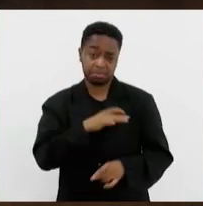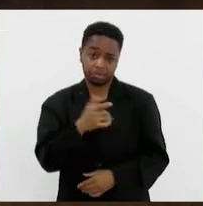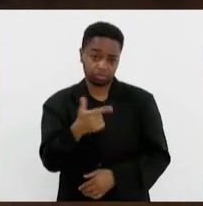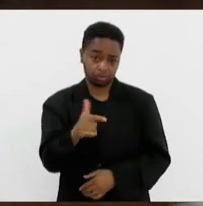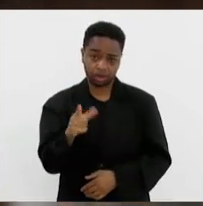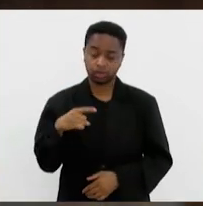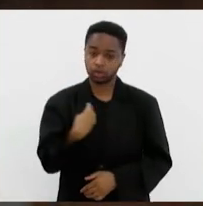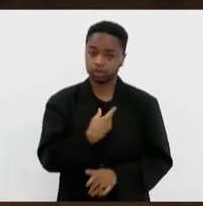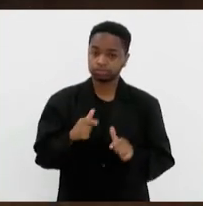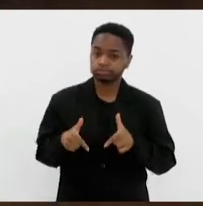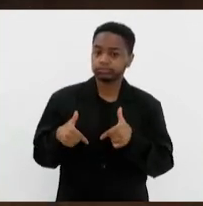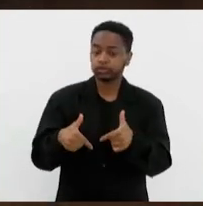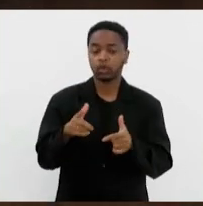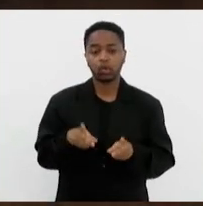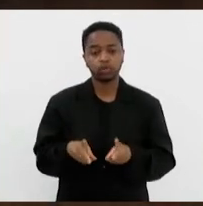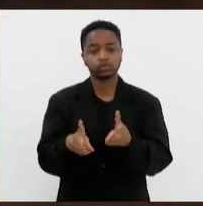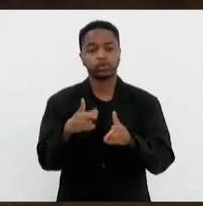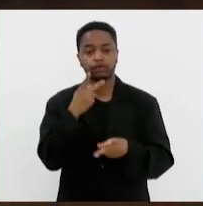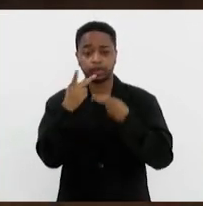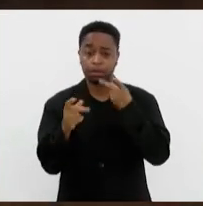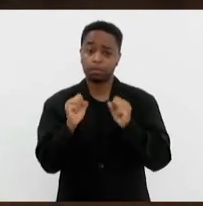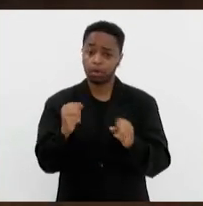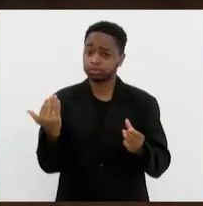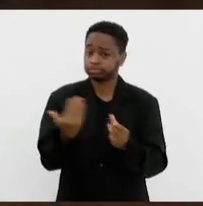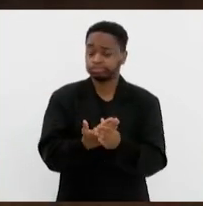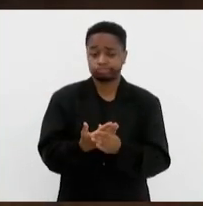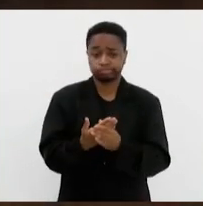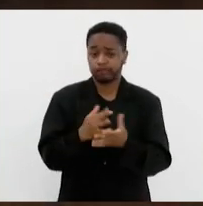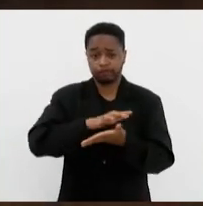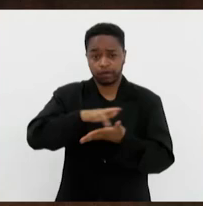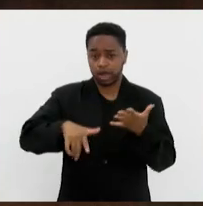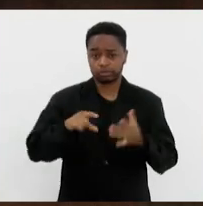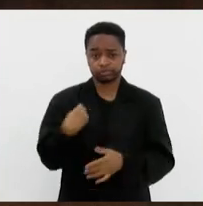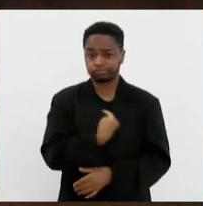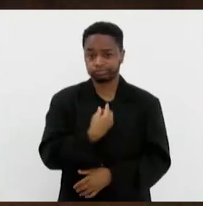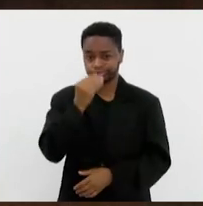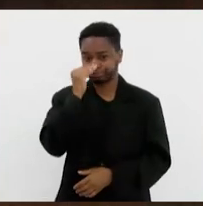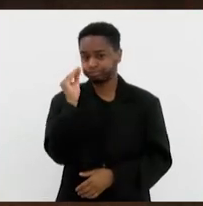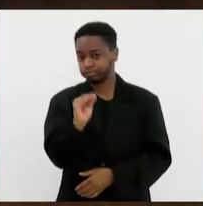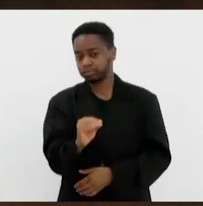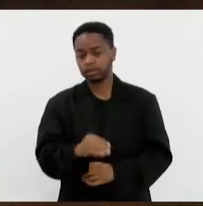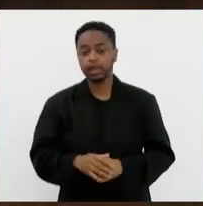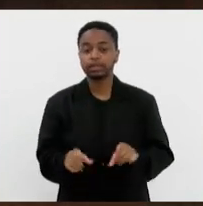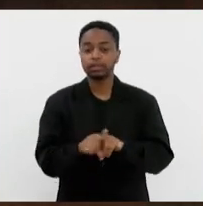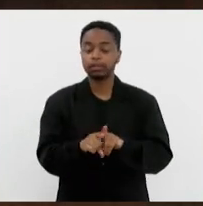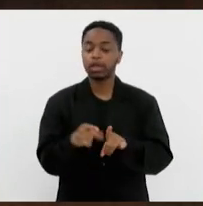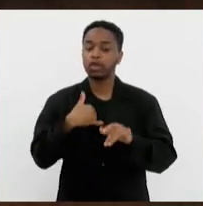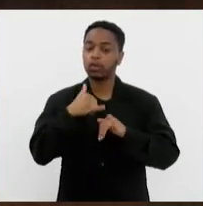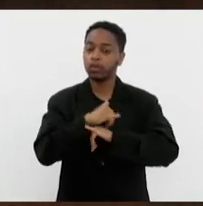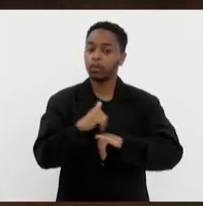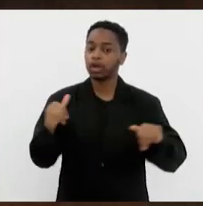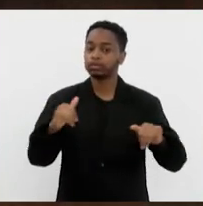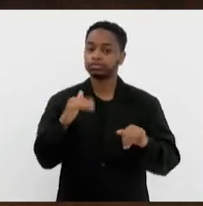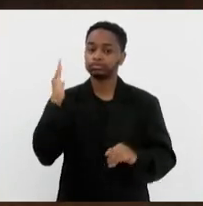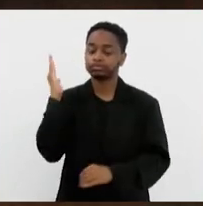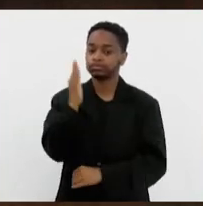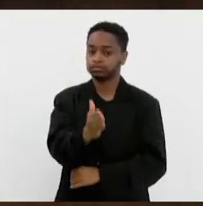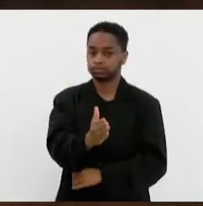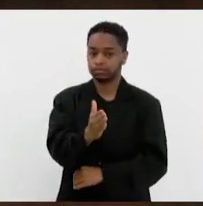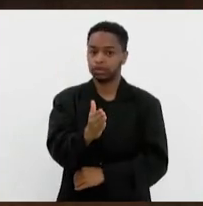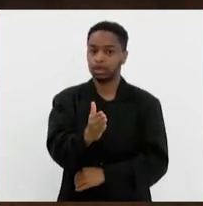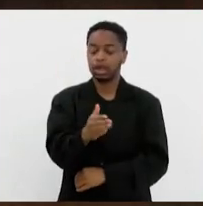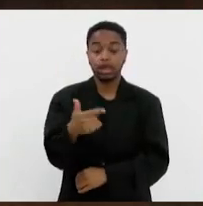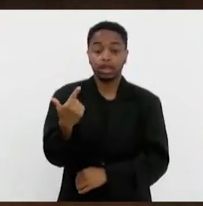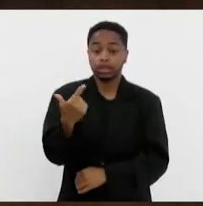continuar falando que ele traga novos processos e a gente não está nem aí para isso. Quero declarar de forma objetiva, não